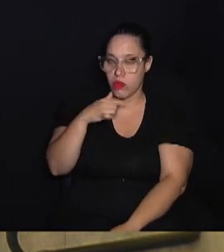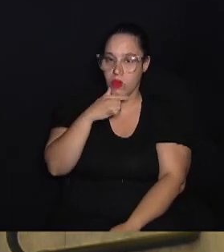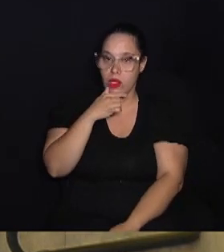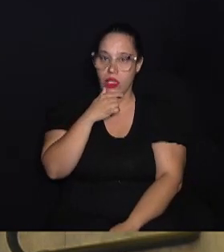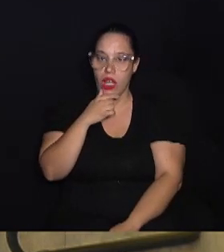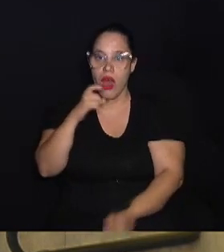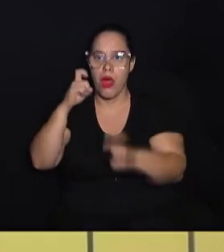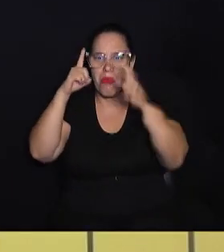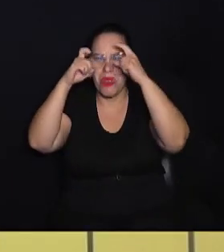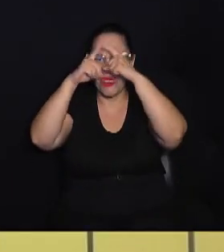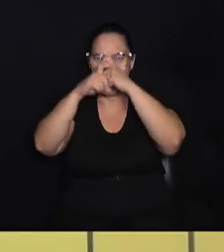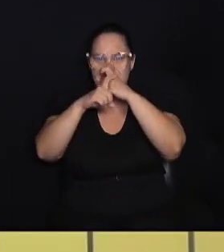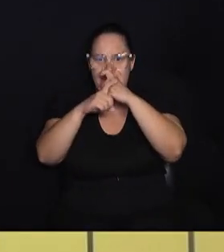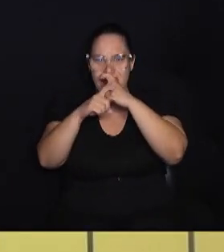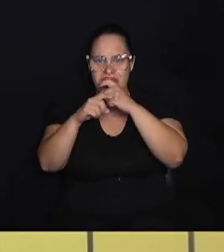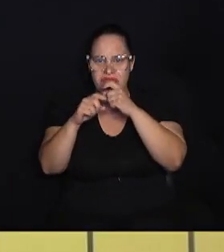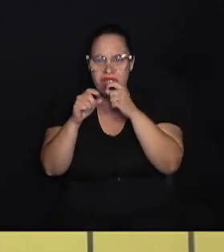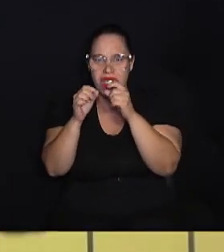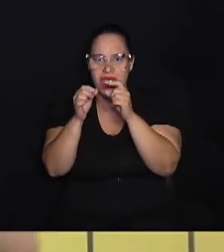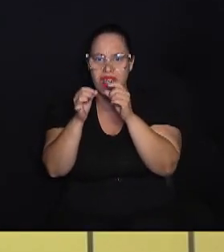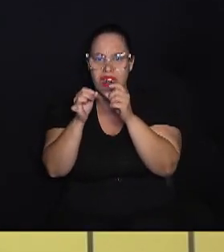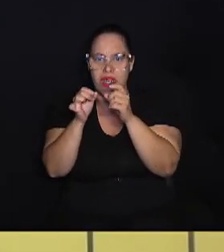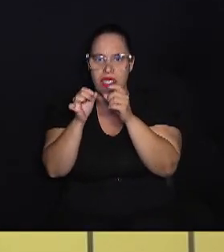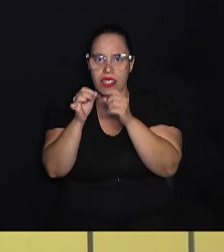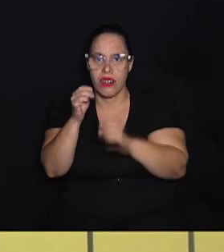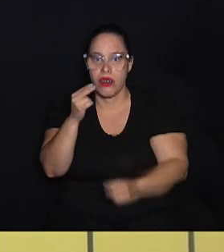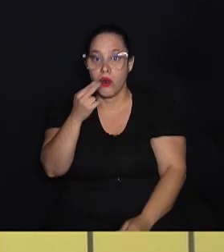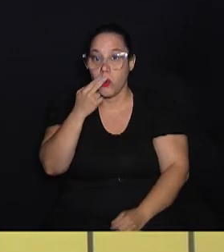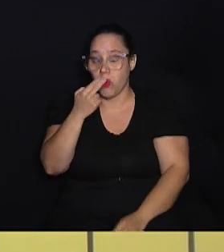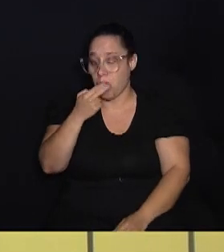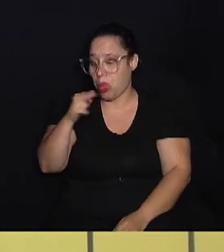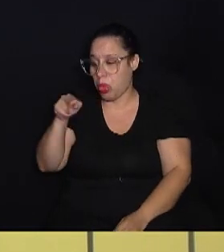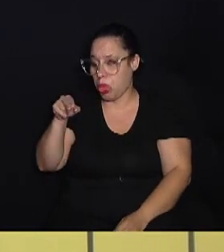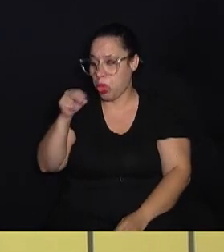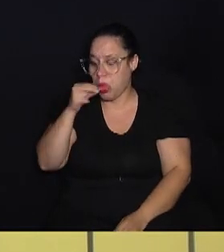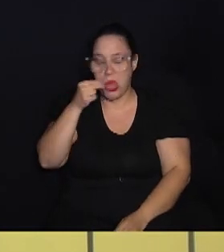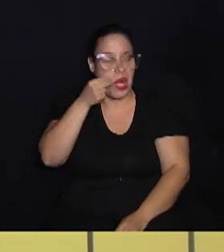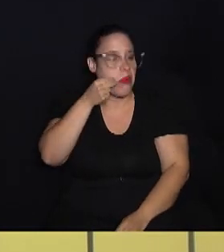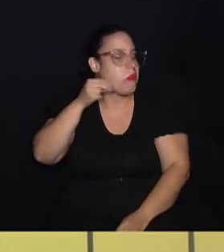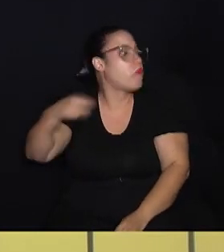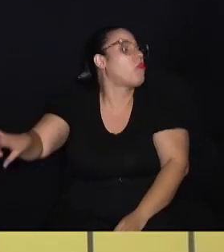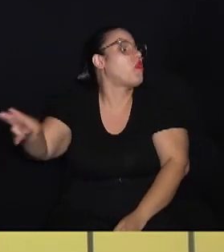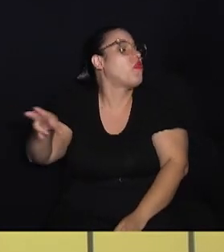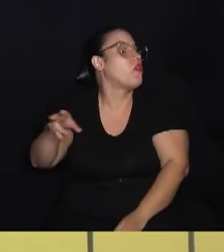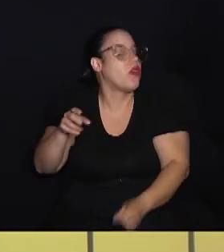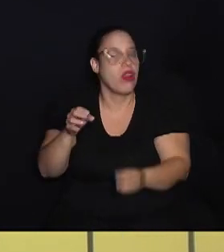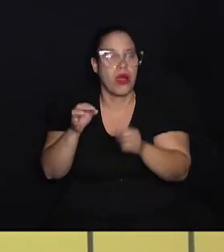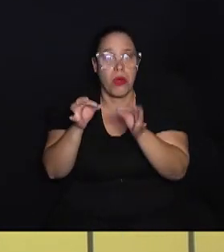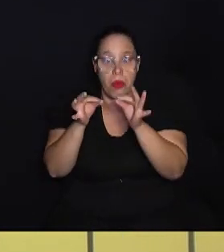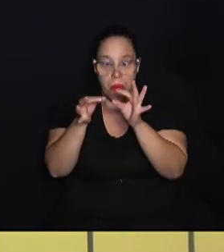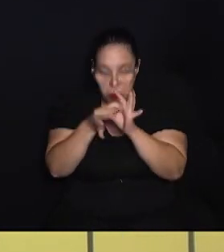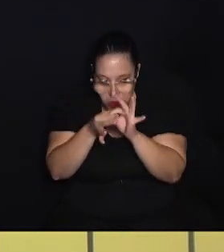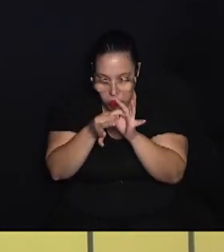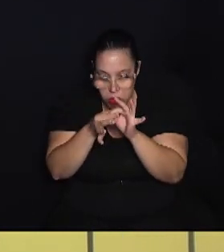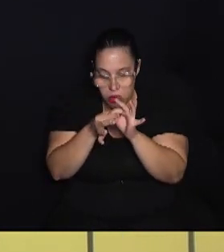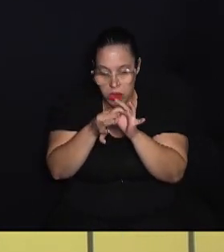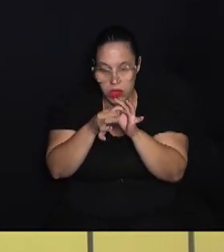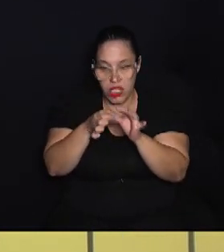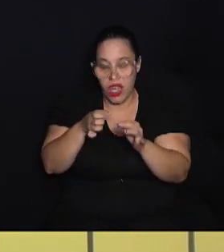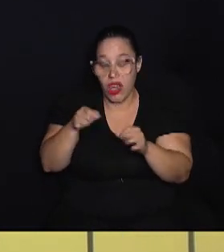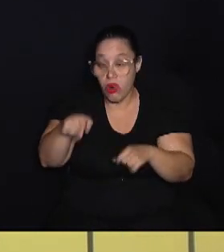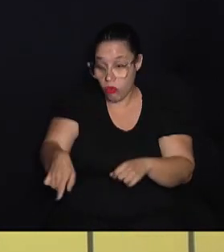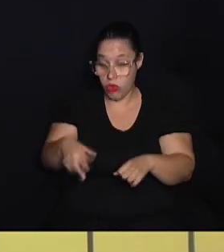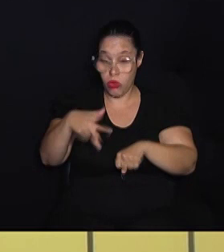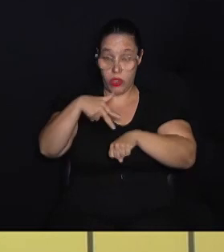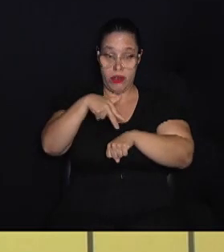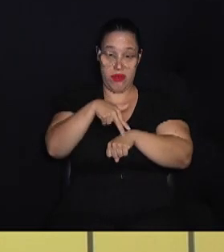muito difícil ligar essa pessoa que jogou o cigarro ali na mata, fazer esse link é muito difícil, porque provavelmente ela não ficou ali, se ela